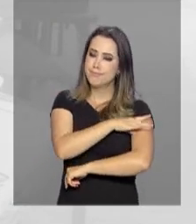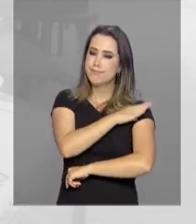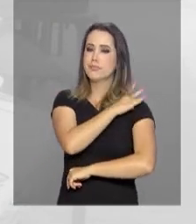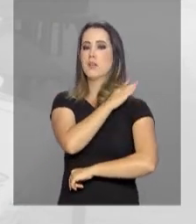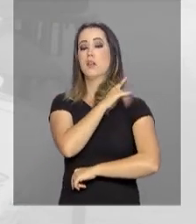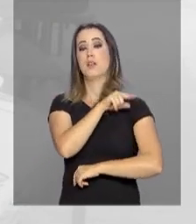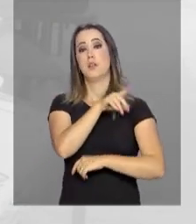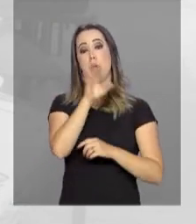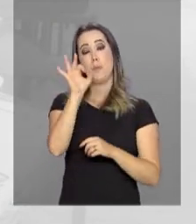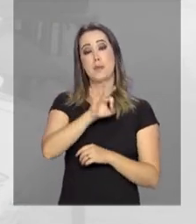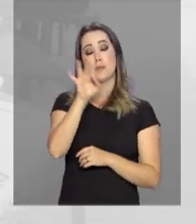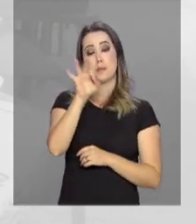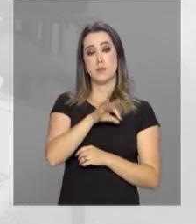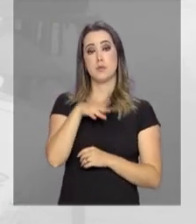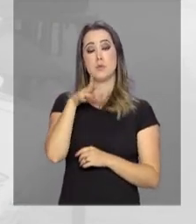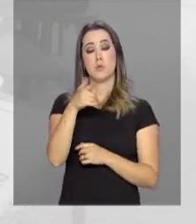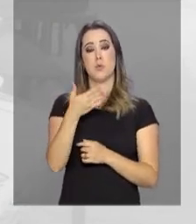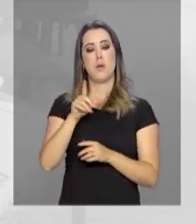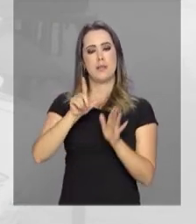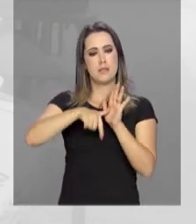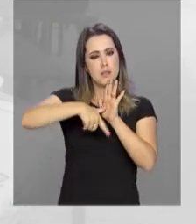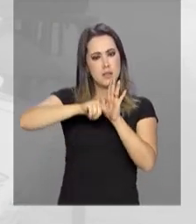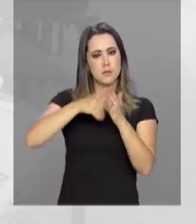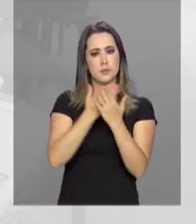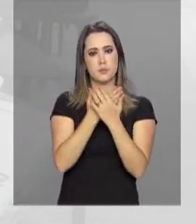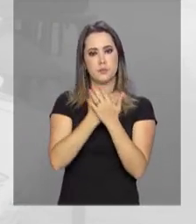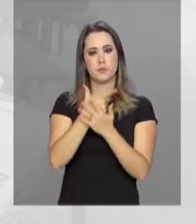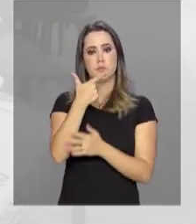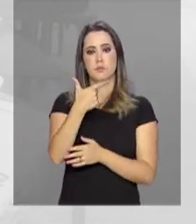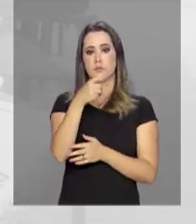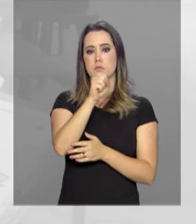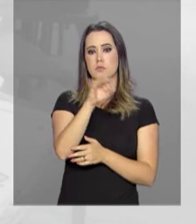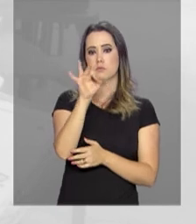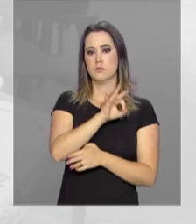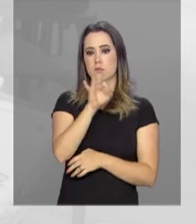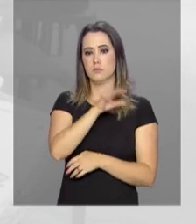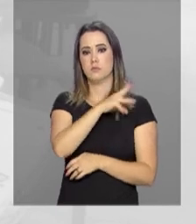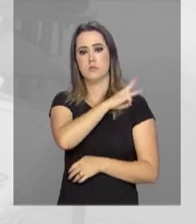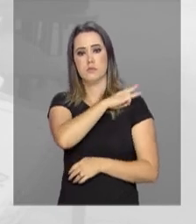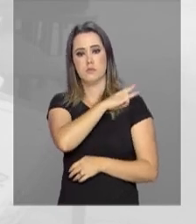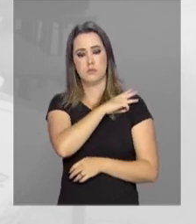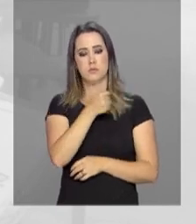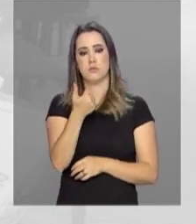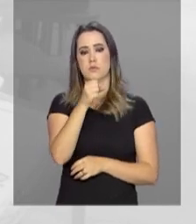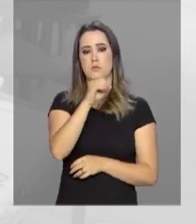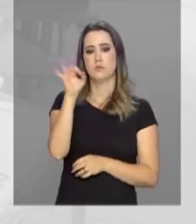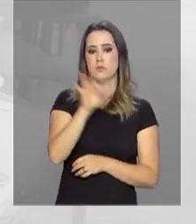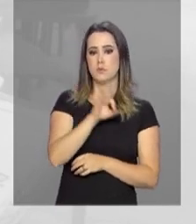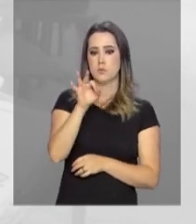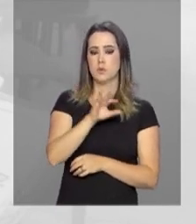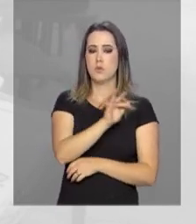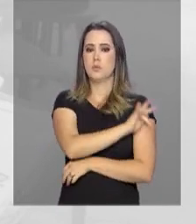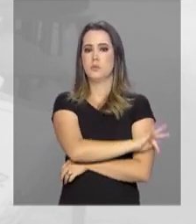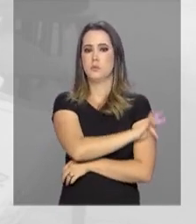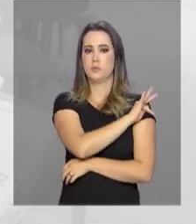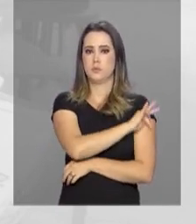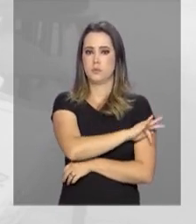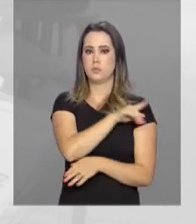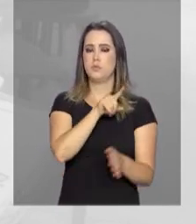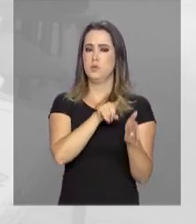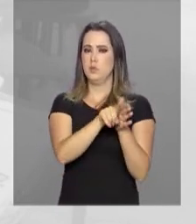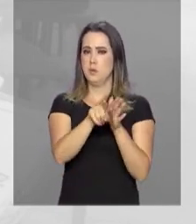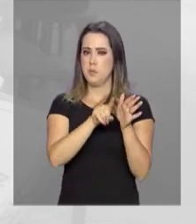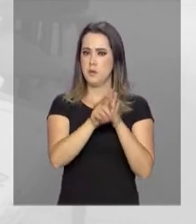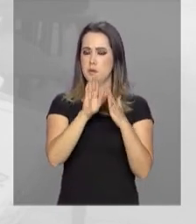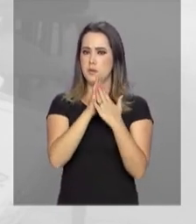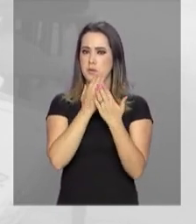estudos atrasados, é de 28% no ensino médio e 18% no ensino fundamental, de acordo com dados do Censo